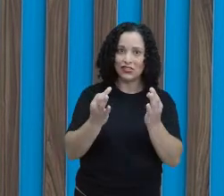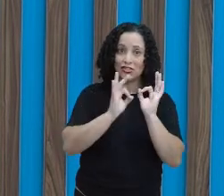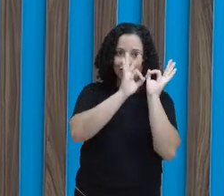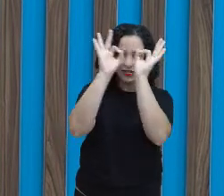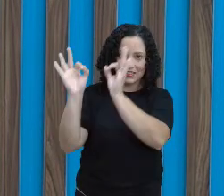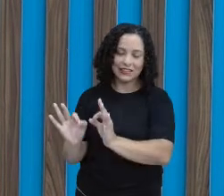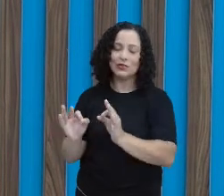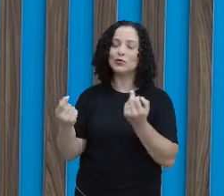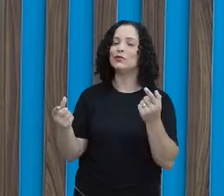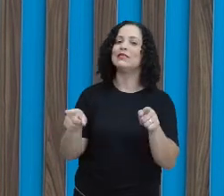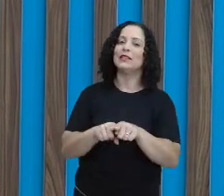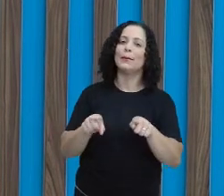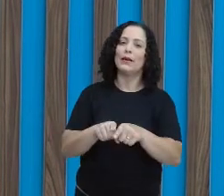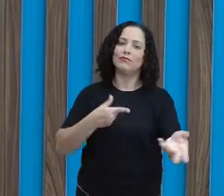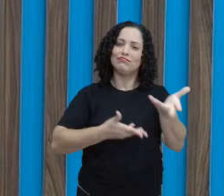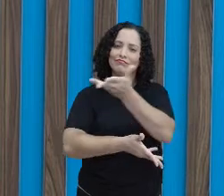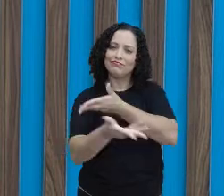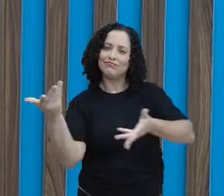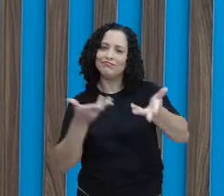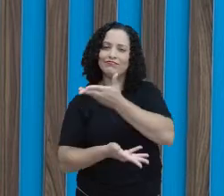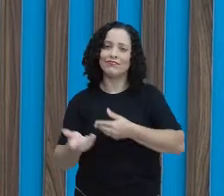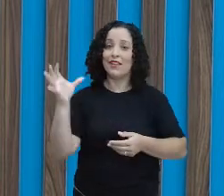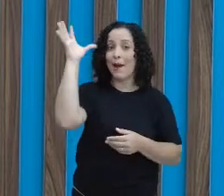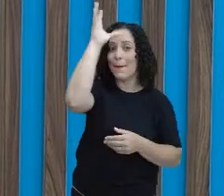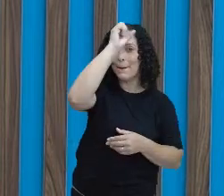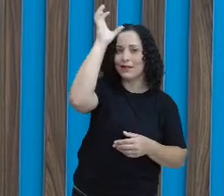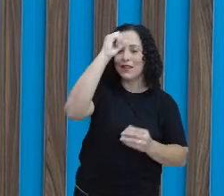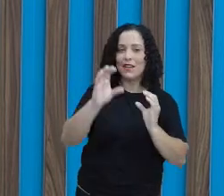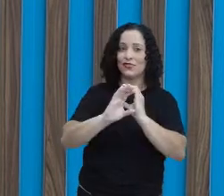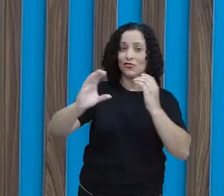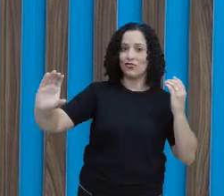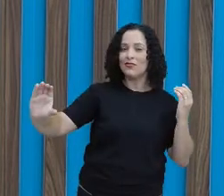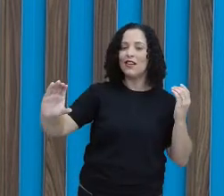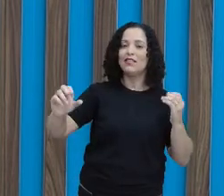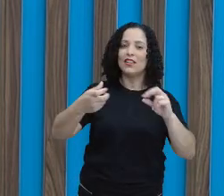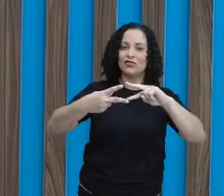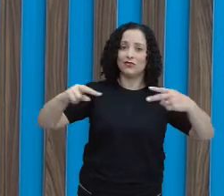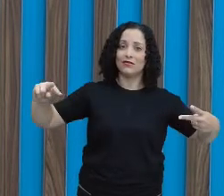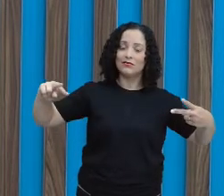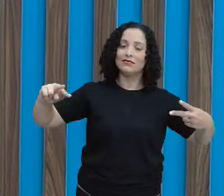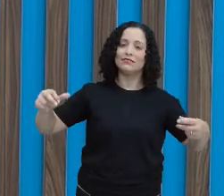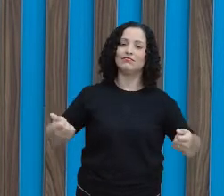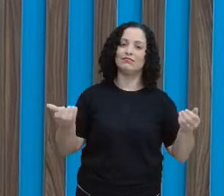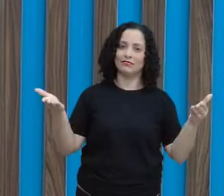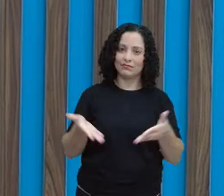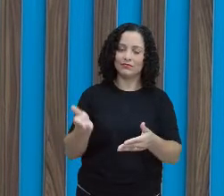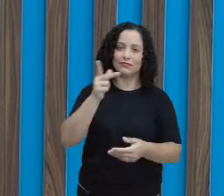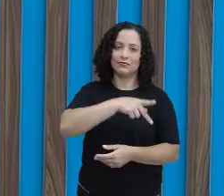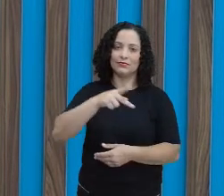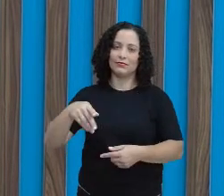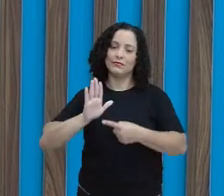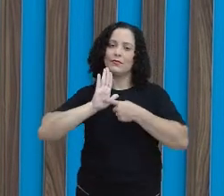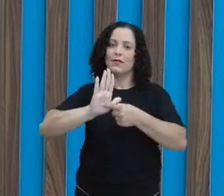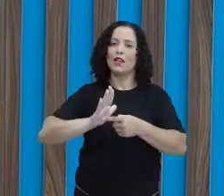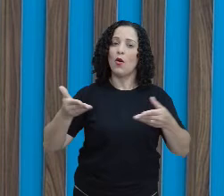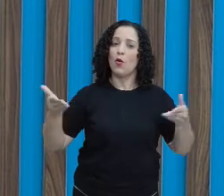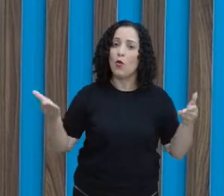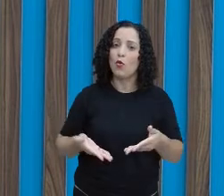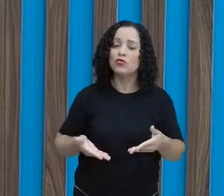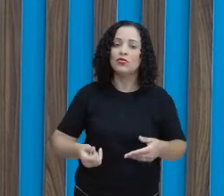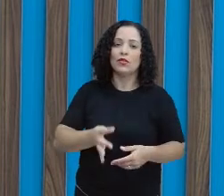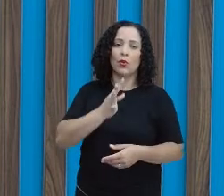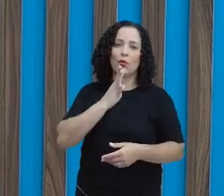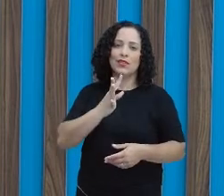e ficar atento aí na questão dessa engenharia genética, como a professora colocou. Né? Nós hoje estamos conhecendo o que é